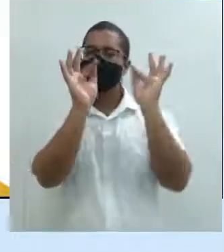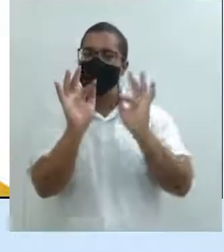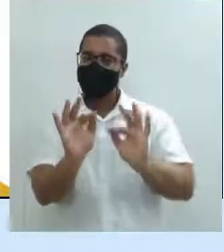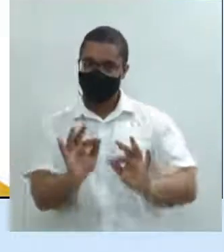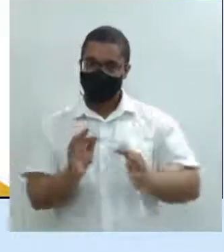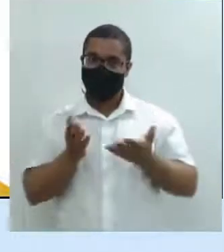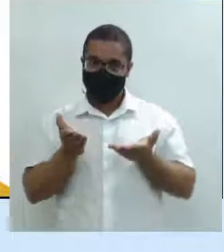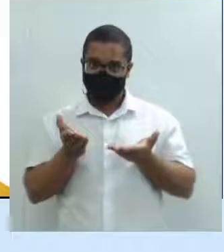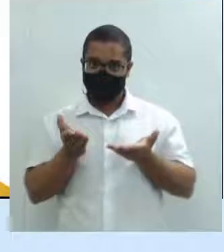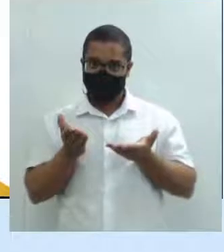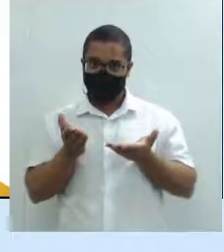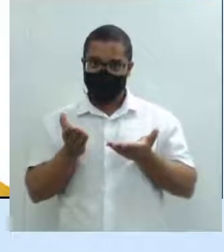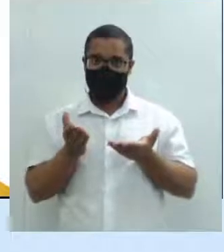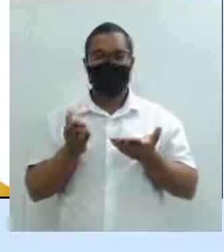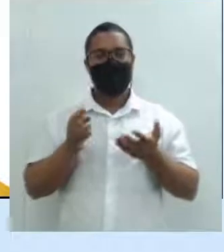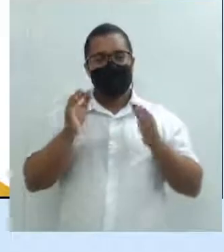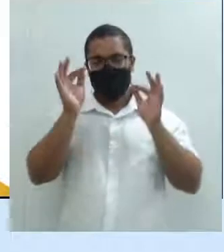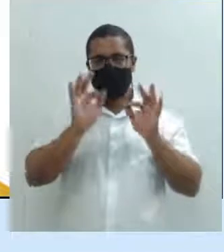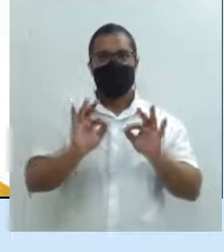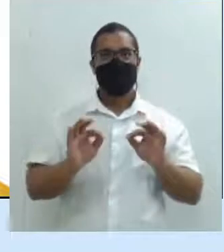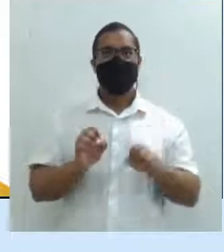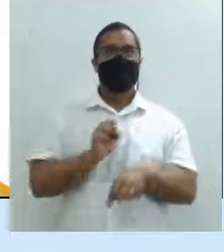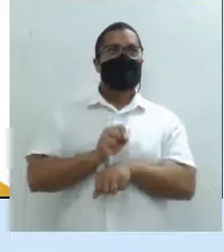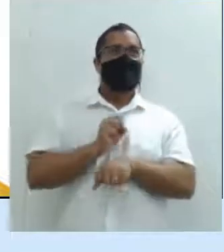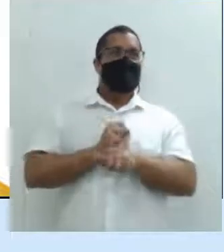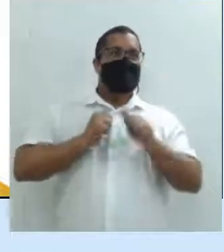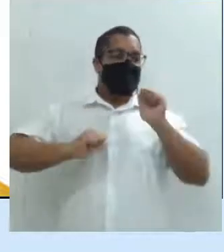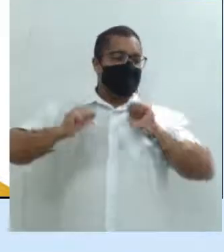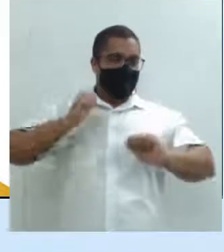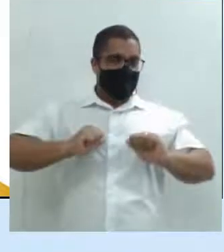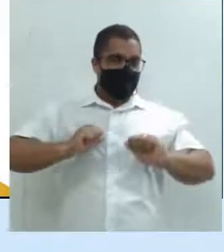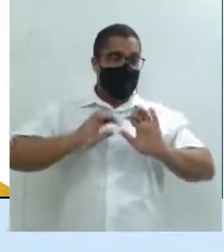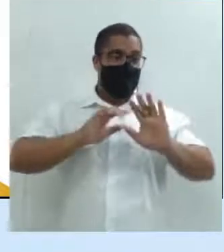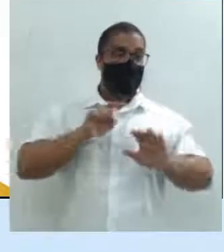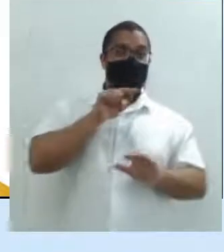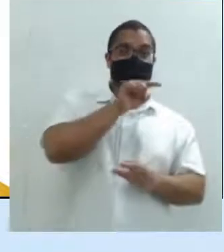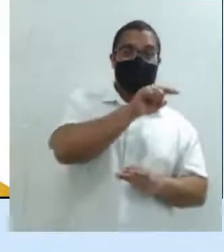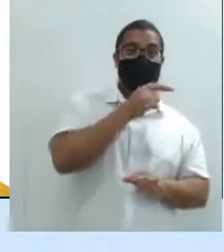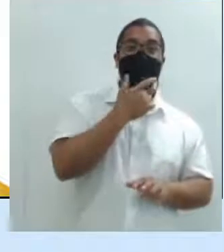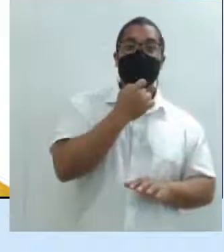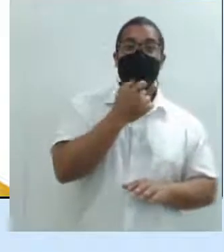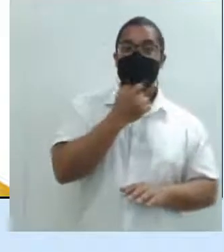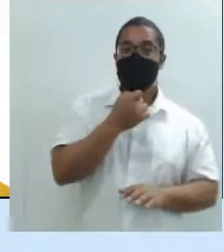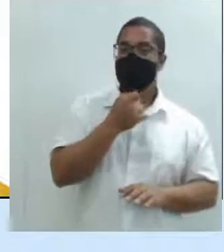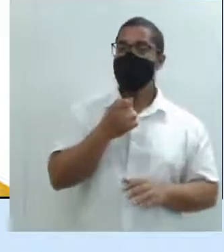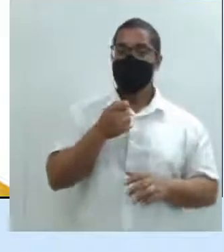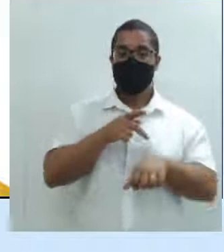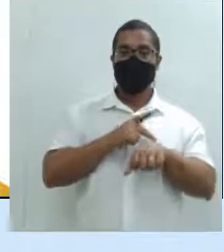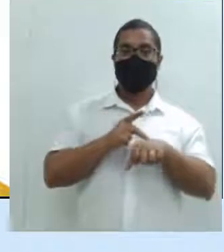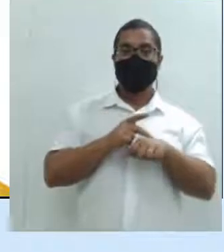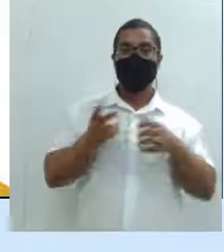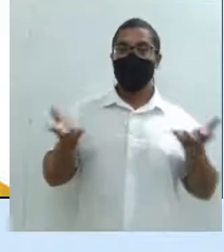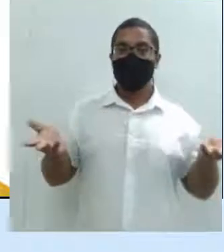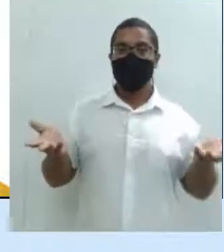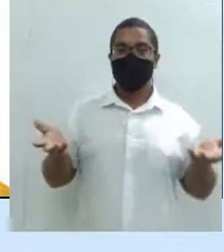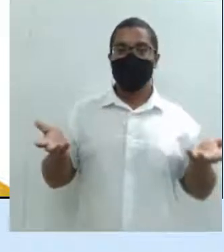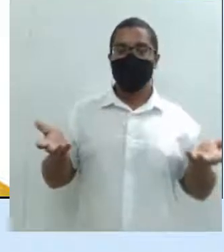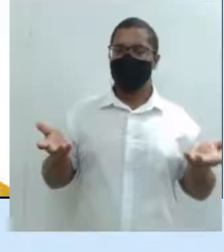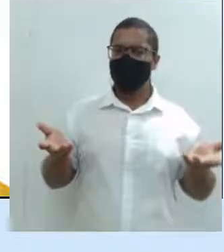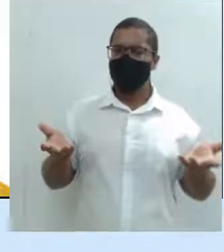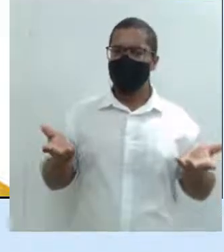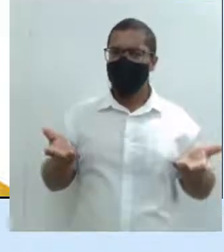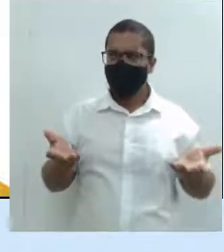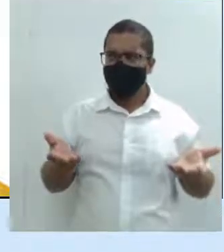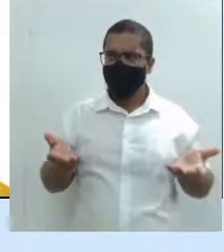dia feliz, um dia super esperado, o noivo usa o preto. Então, ele brinca com o fato de o noivo